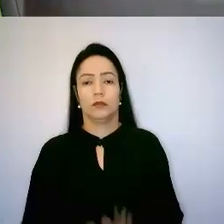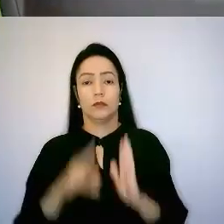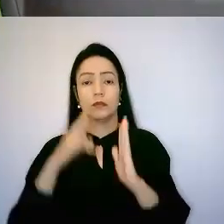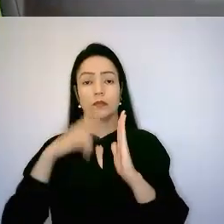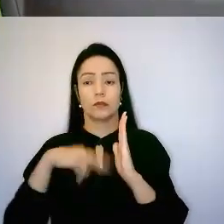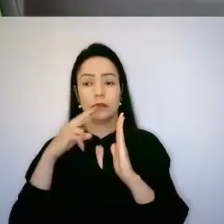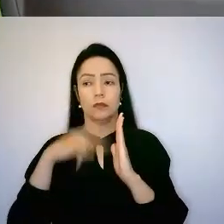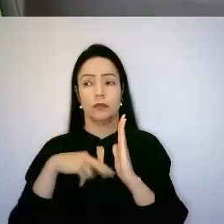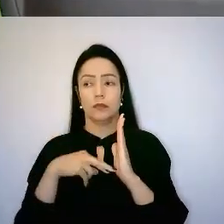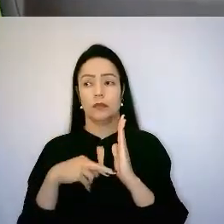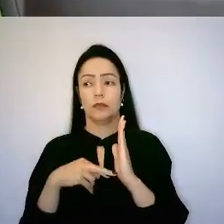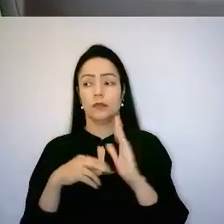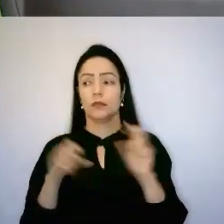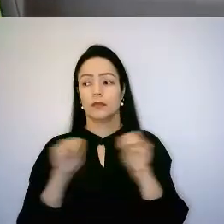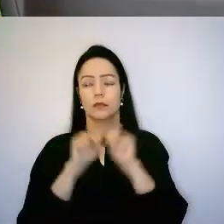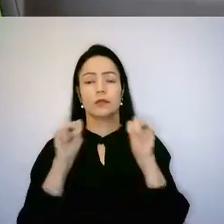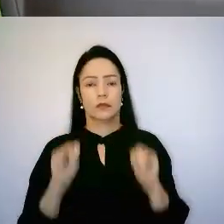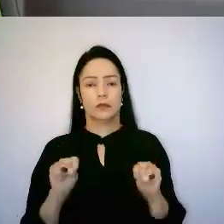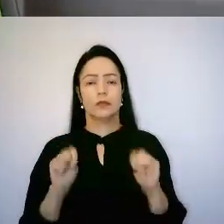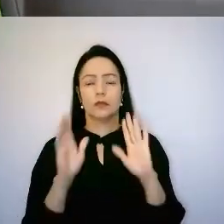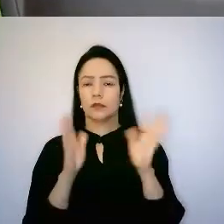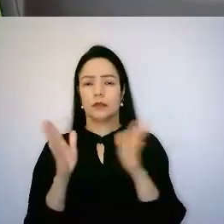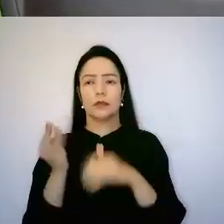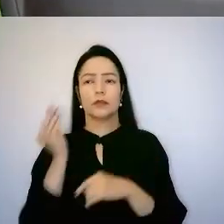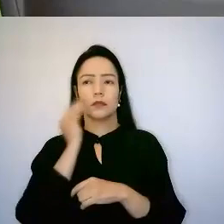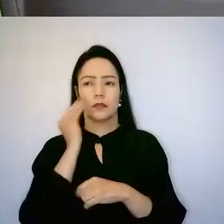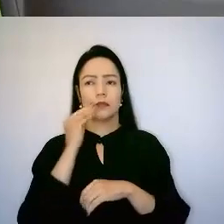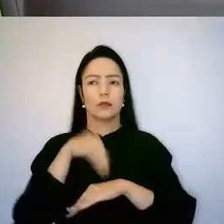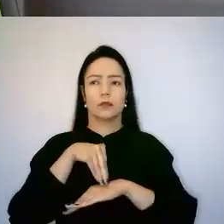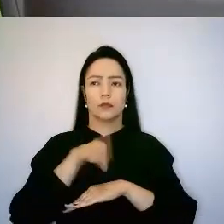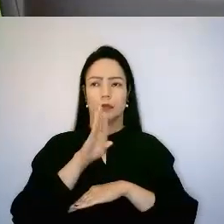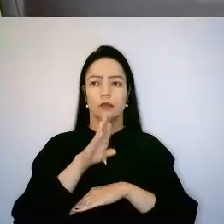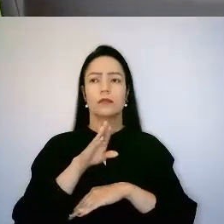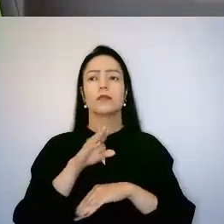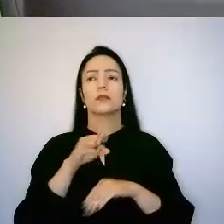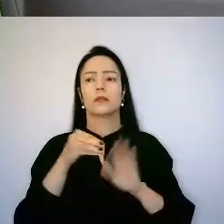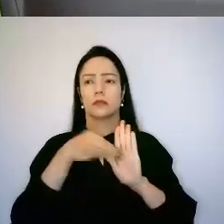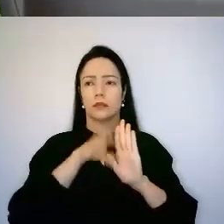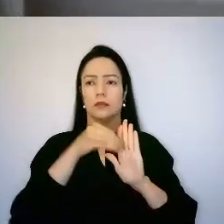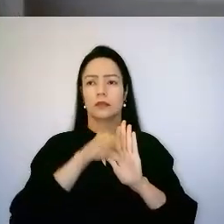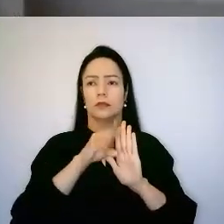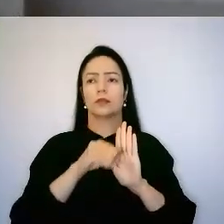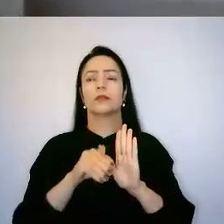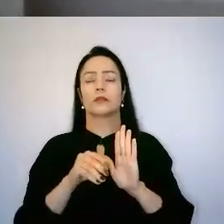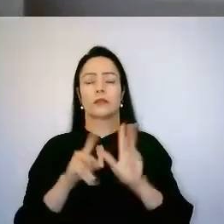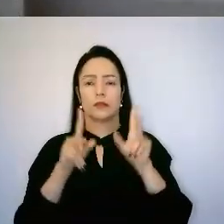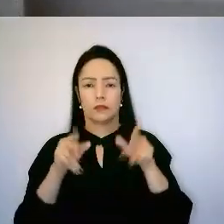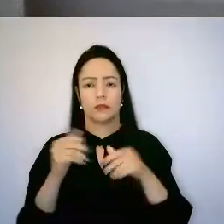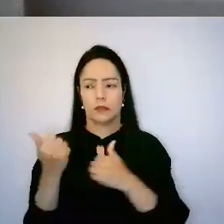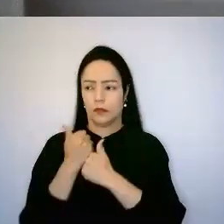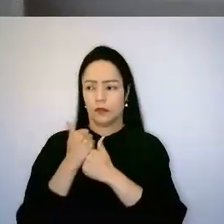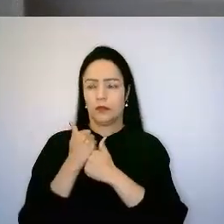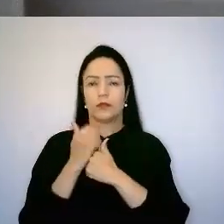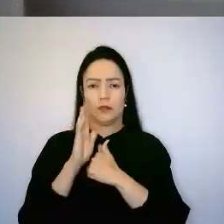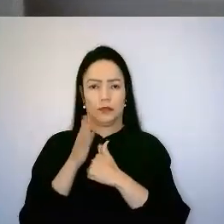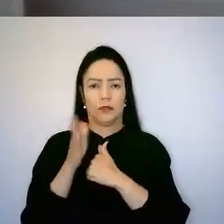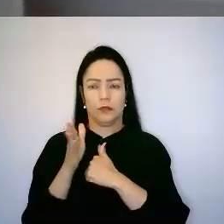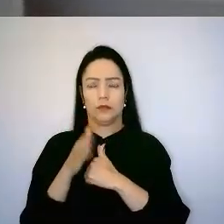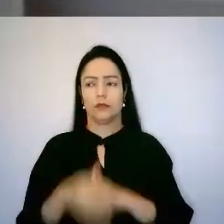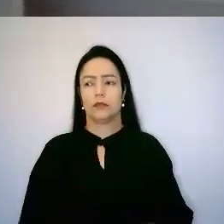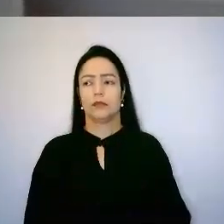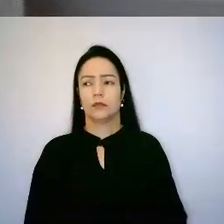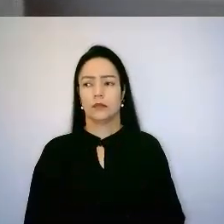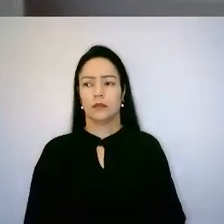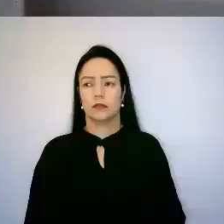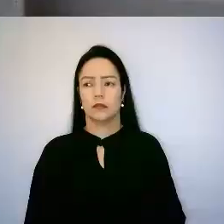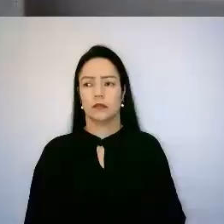o sistema nos permite fazer indicação Aí segundo informação da assessoria já foi para o gabinete só para